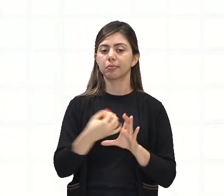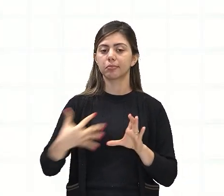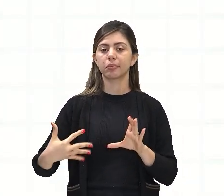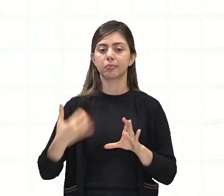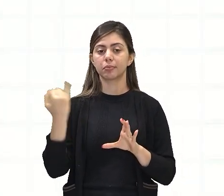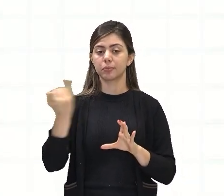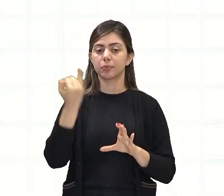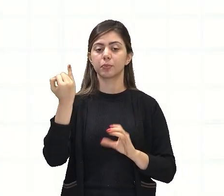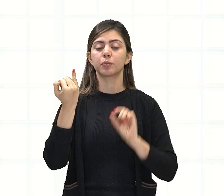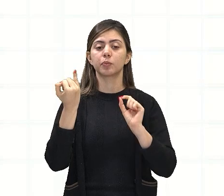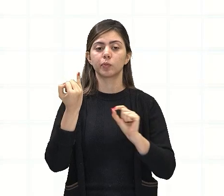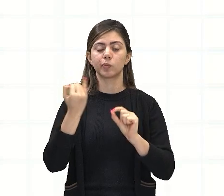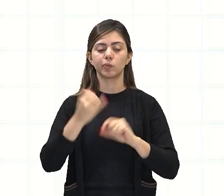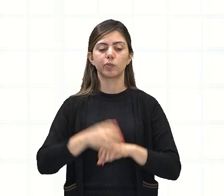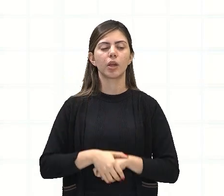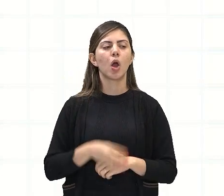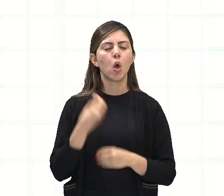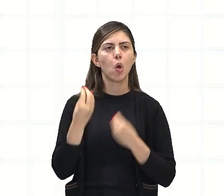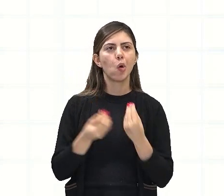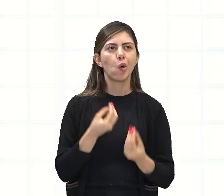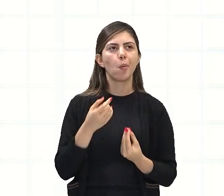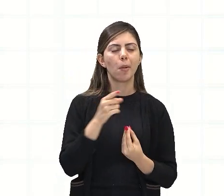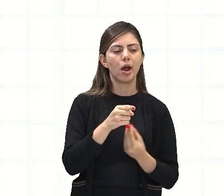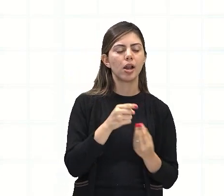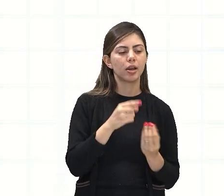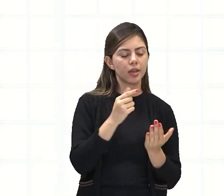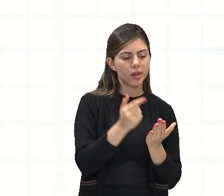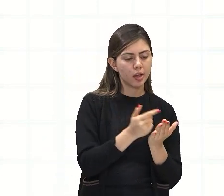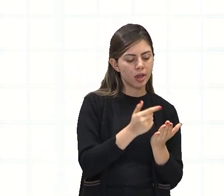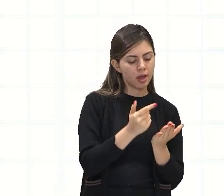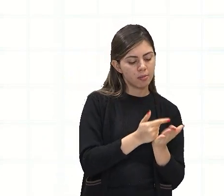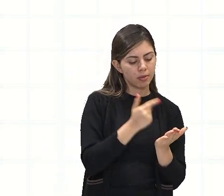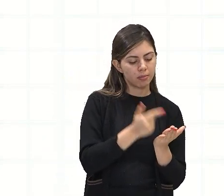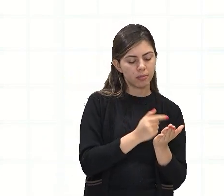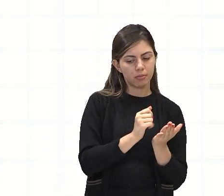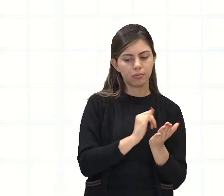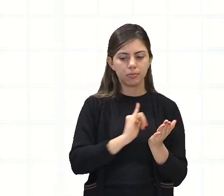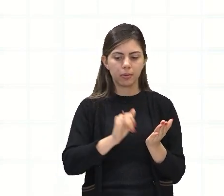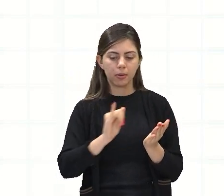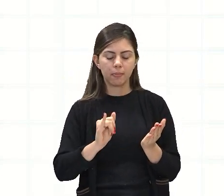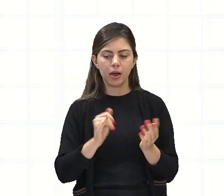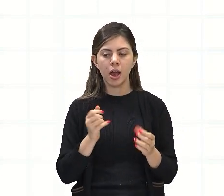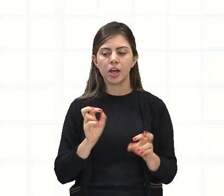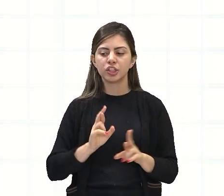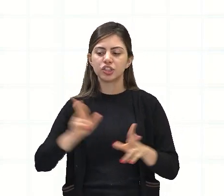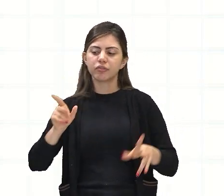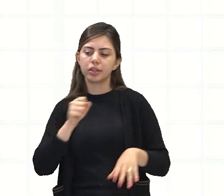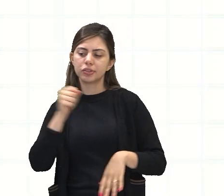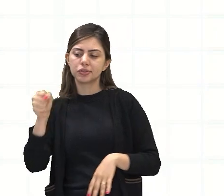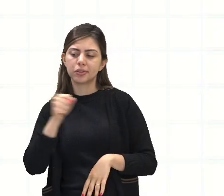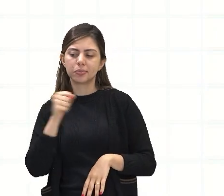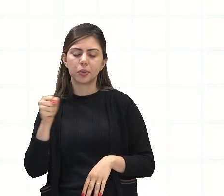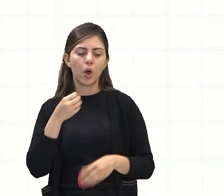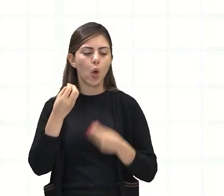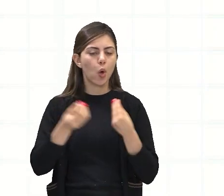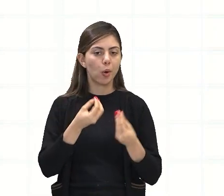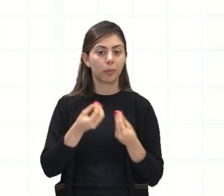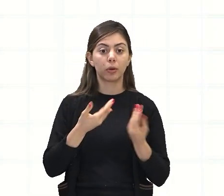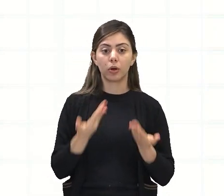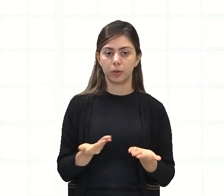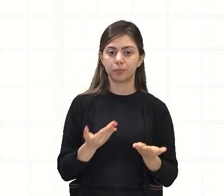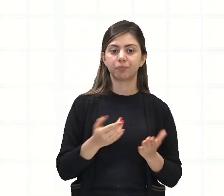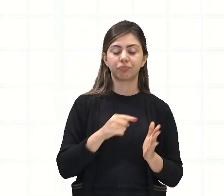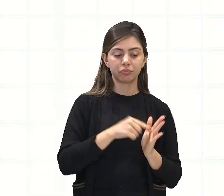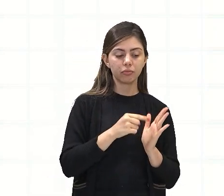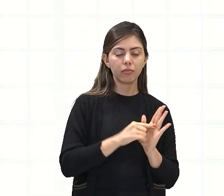a notícia. Como que eu vou diferenciar a notícia, por exemplo, da reportagem? Olha, a notícia, ela traz